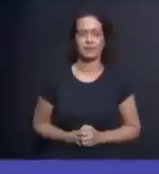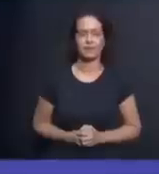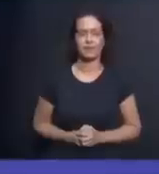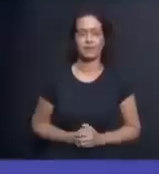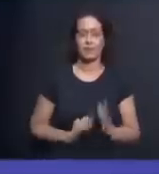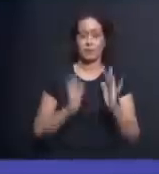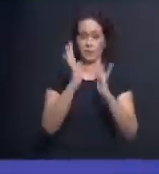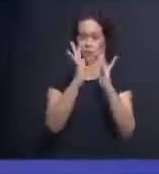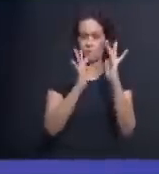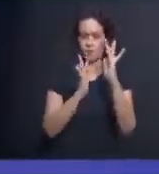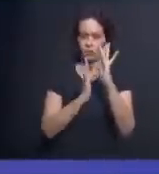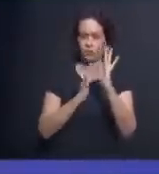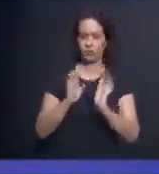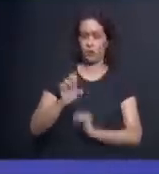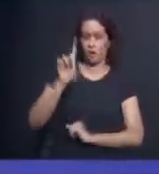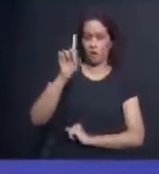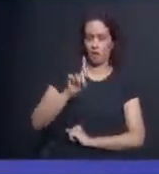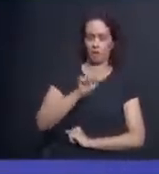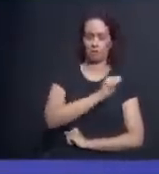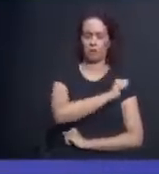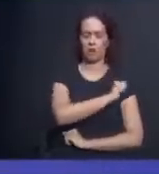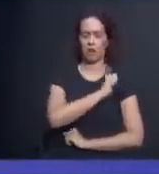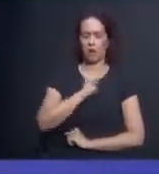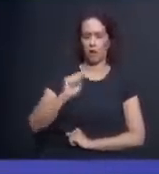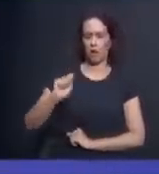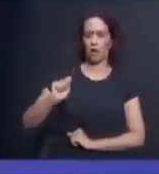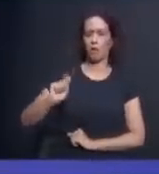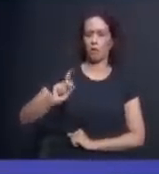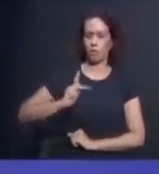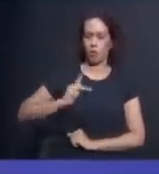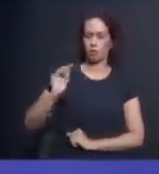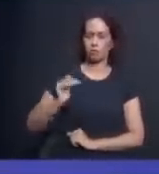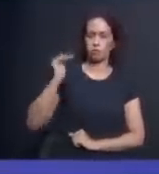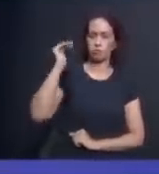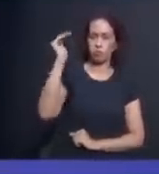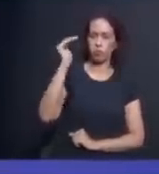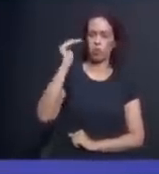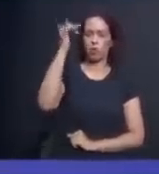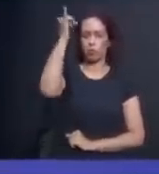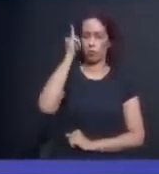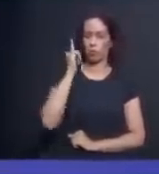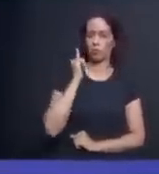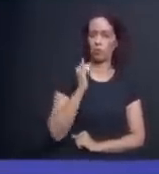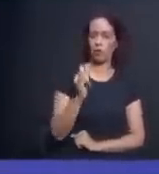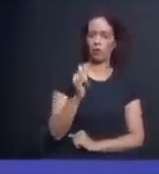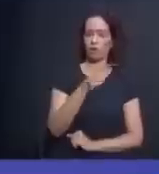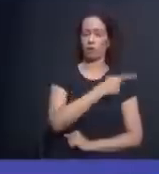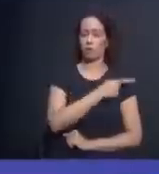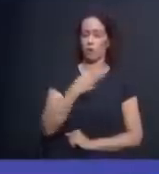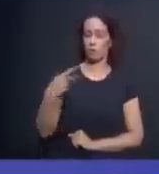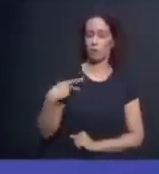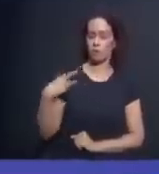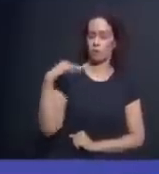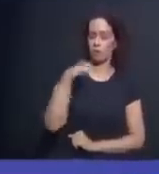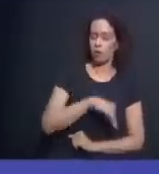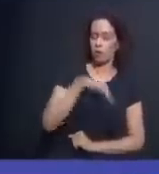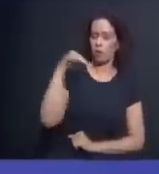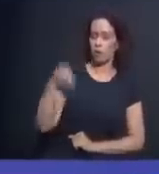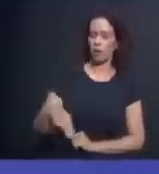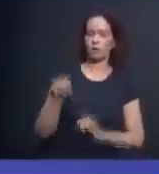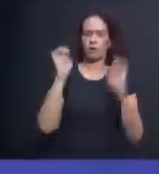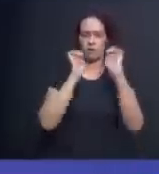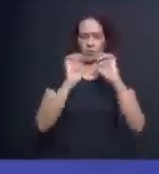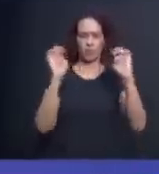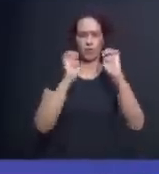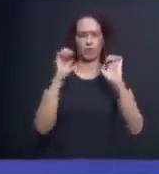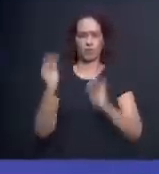Jesus é o grande apóstolo, o grande profeta, o grande pastor, o grande mestre e o grande evangelista. Qual